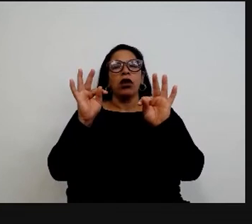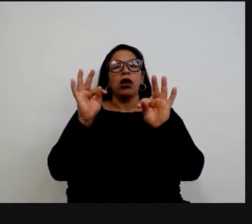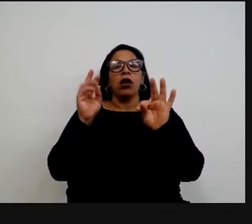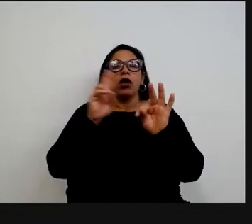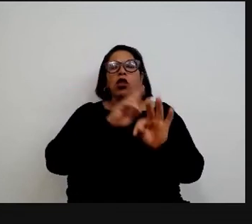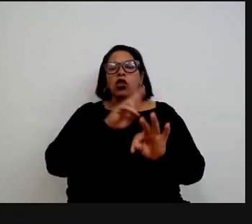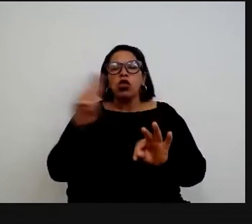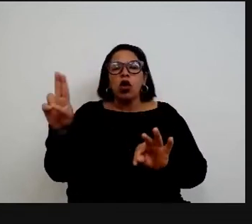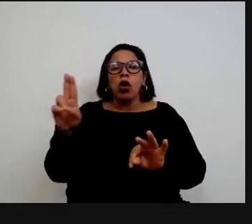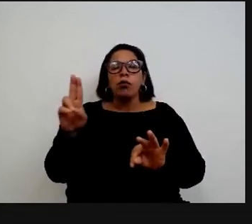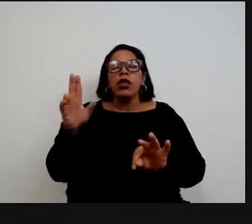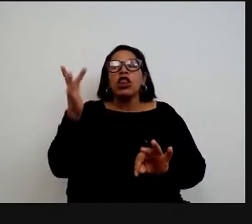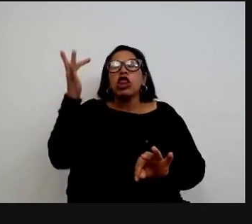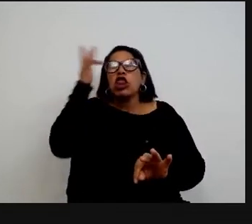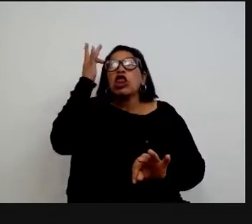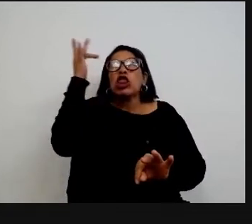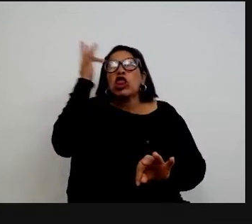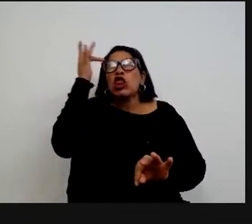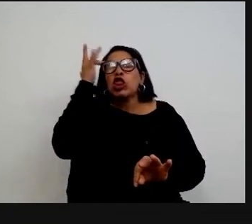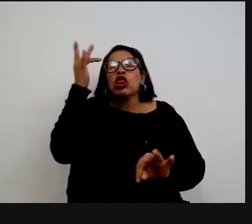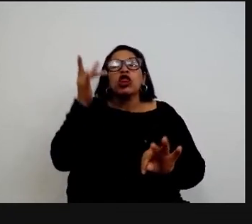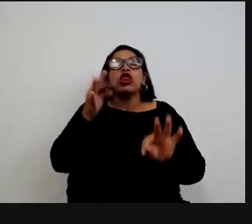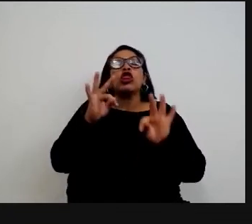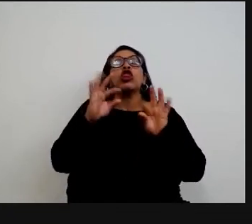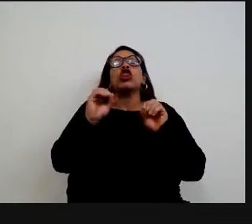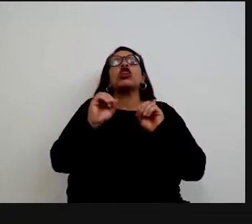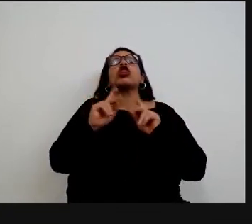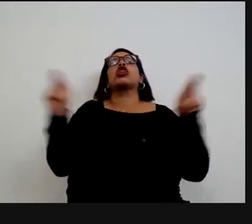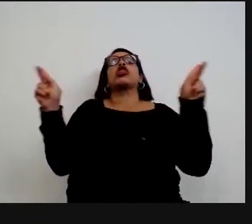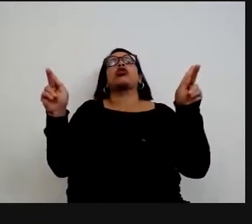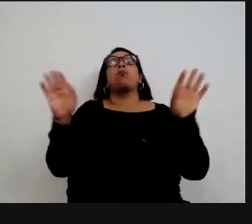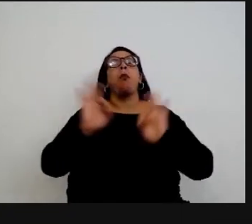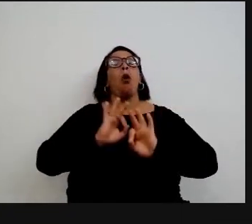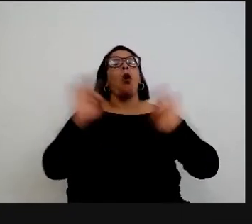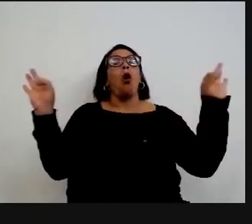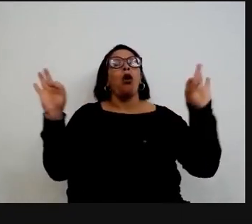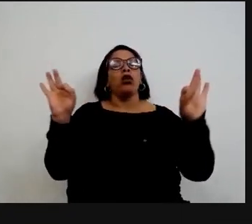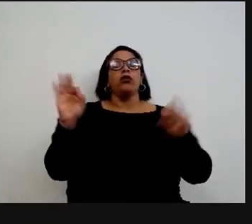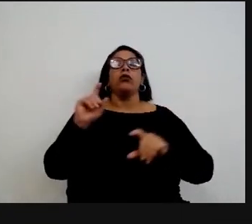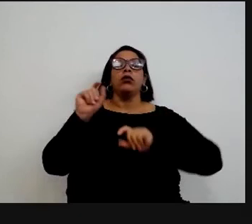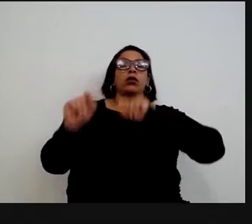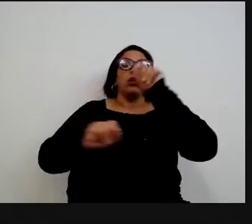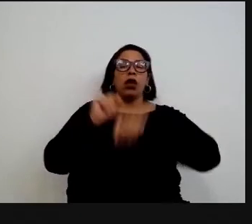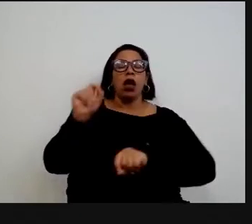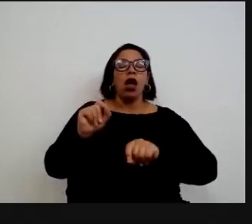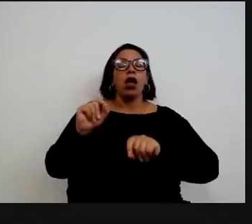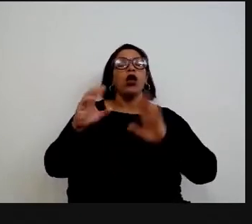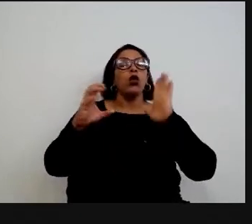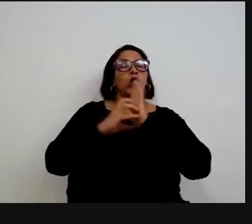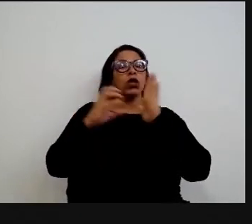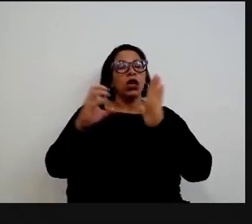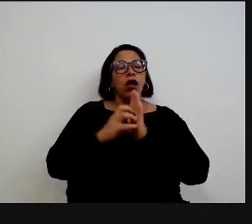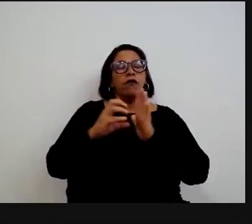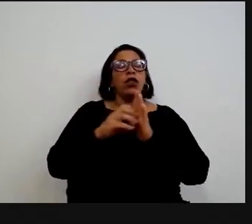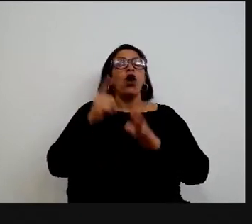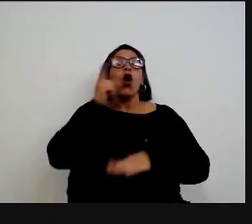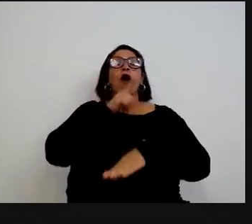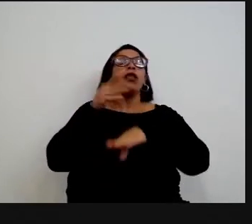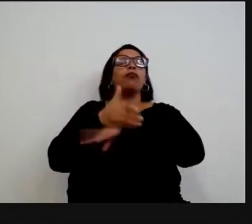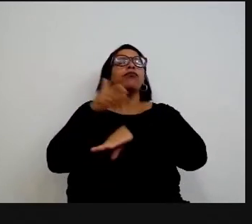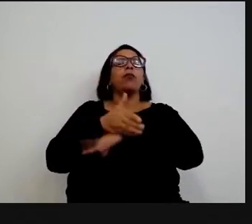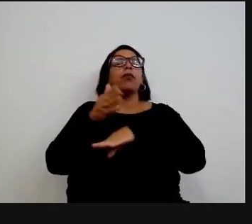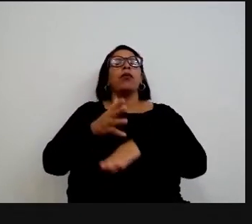aqui, que é fantástica, né? Ela permite um pouco isso, né? De que o servidor